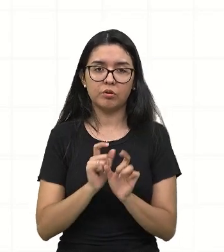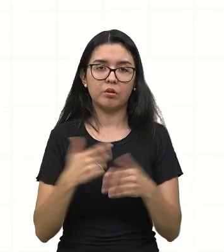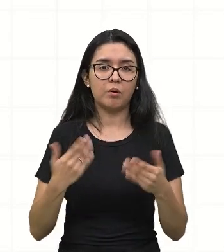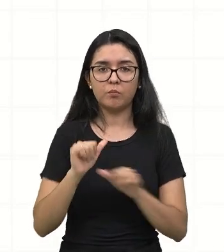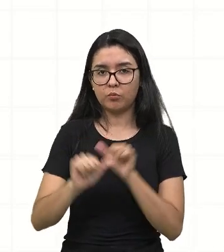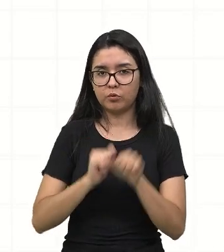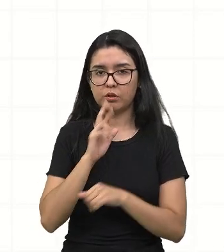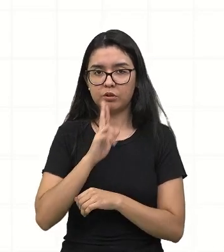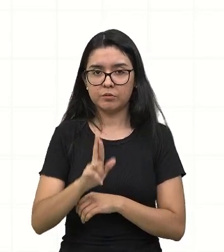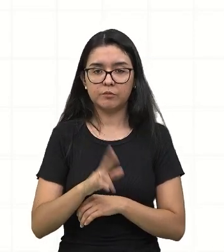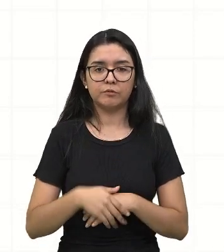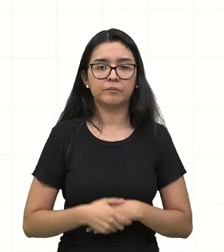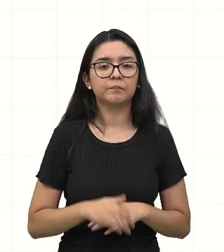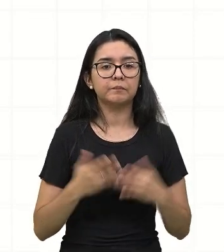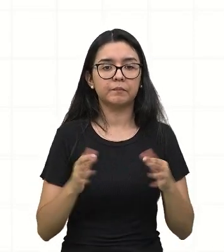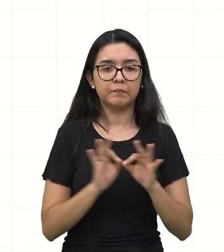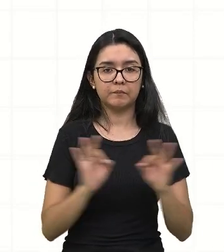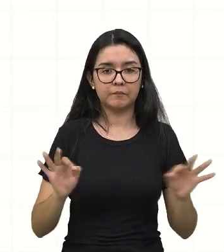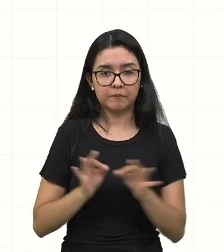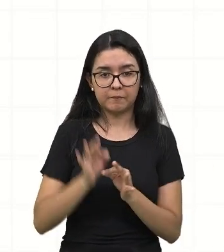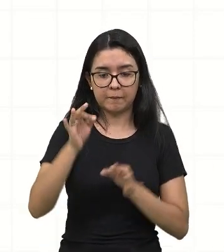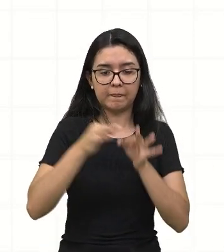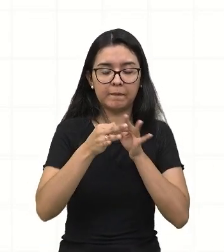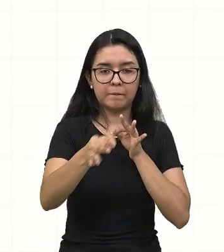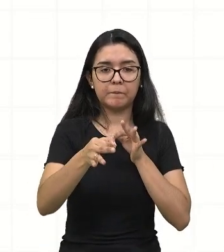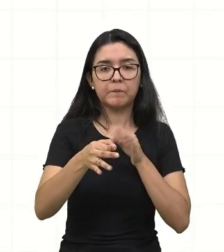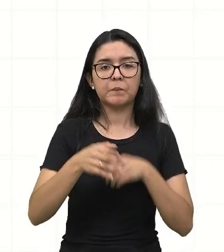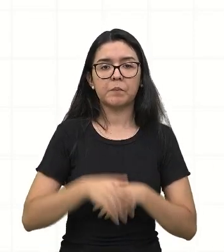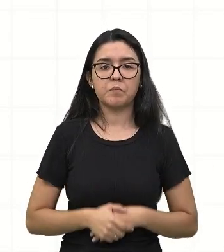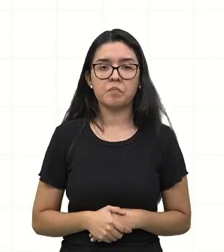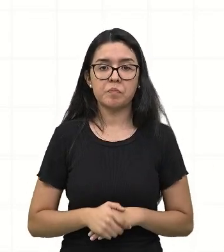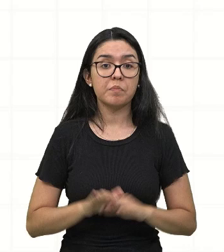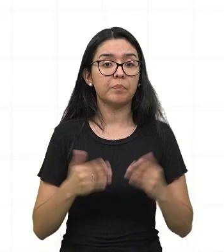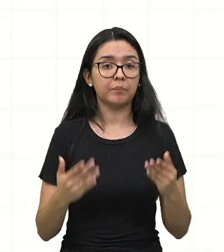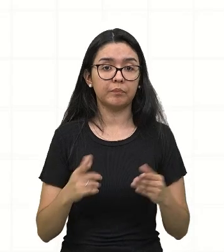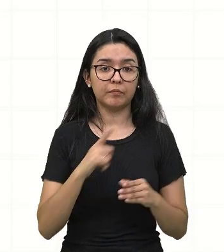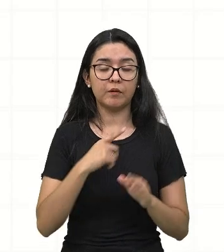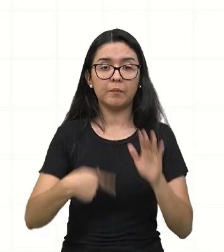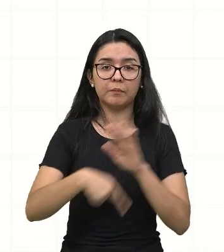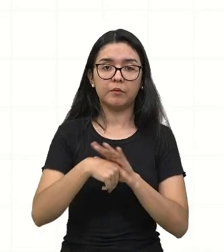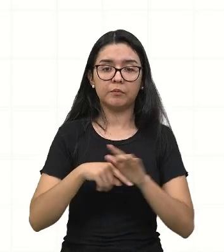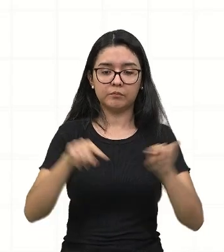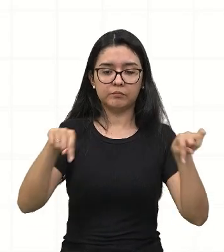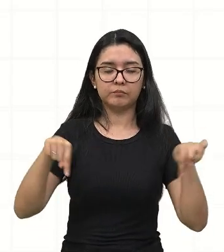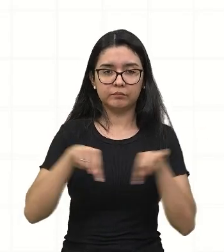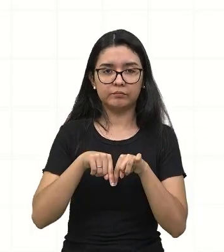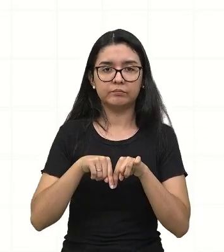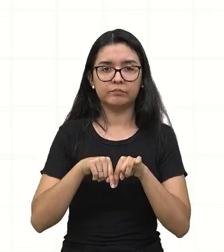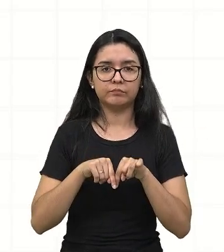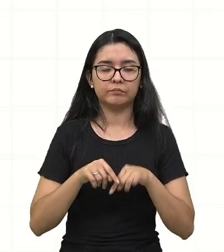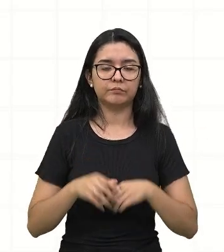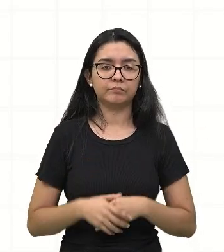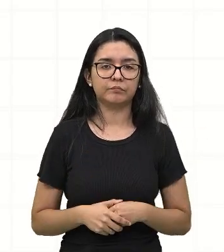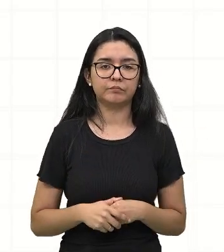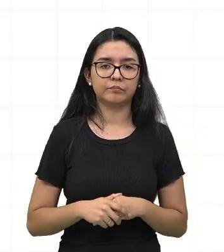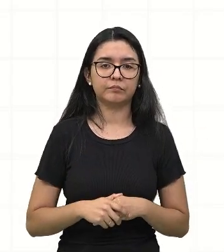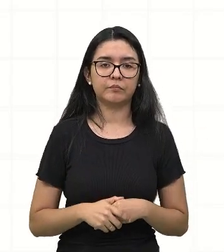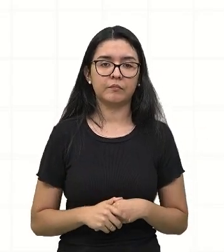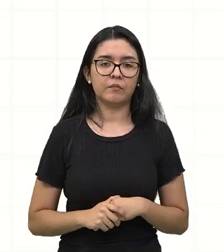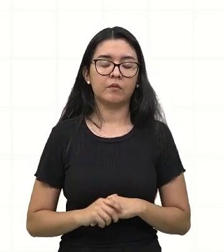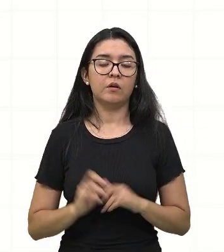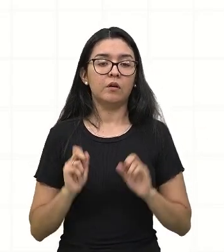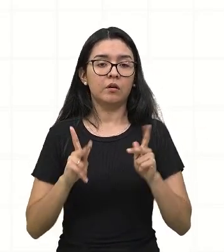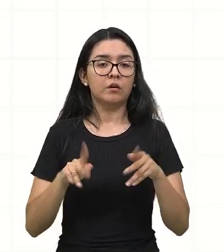sempre multiplicar largura, comprimento e altura, tá bom? As dimensões do sólido geométrico que você tem, beleza?